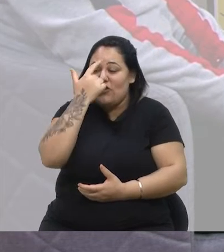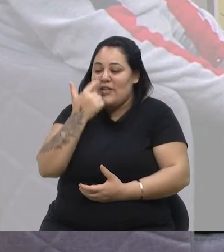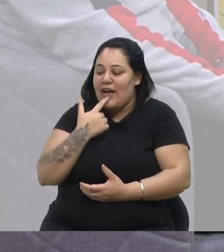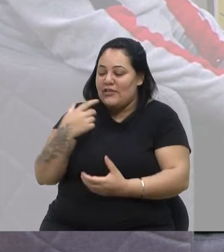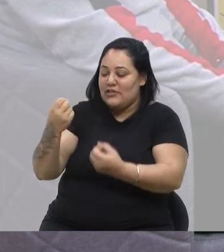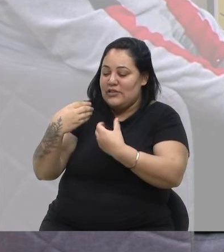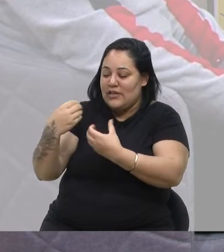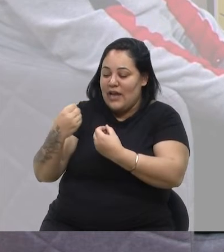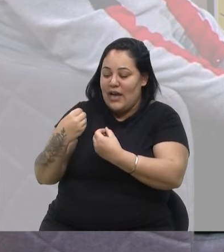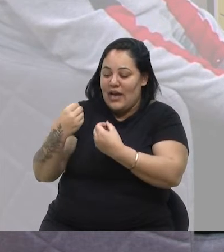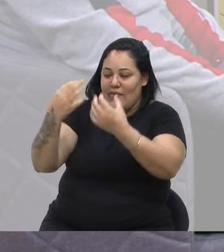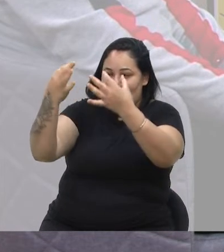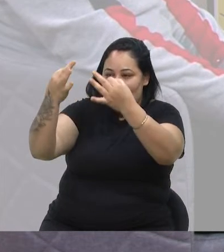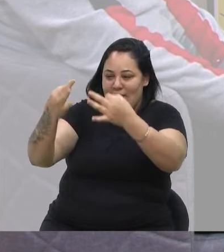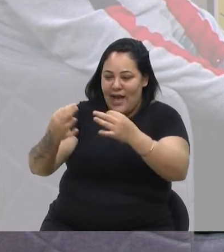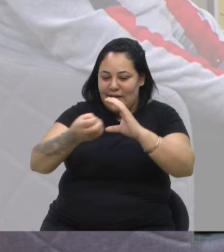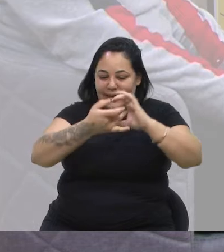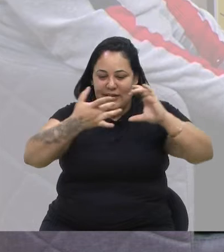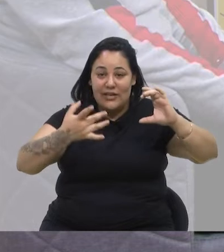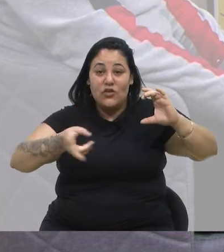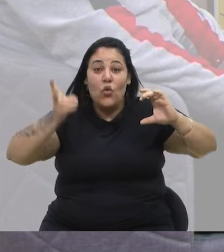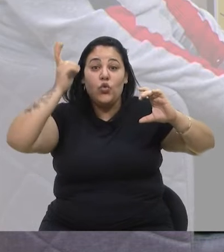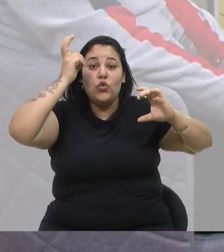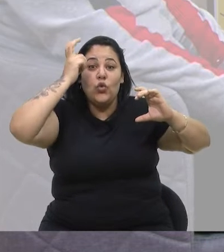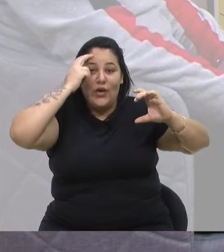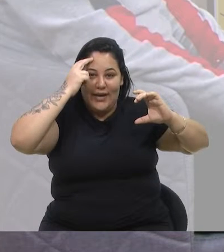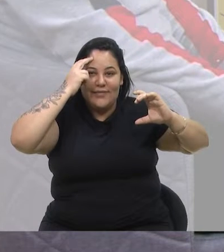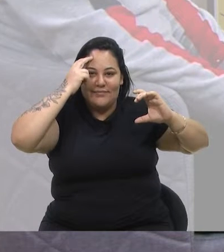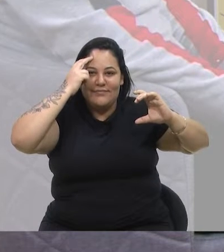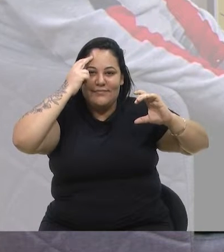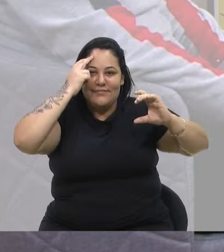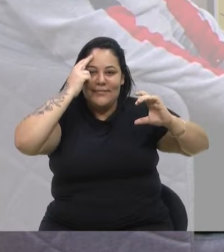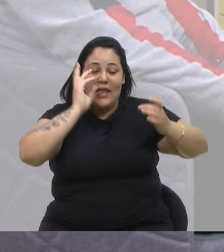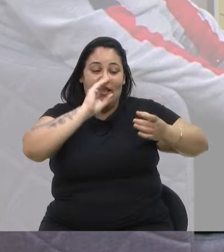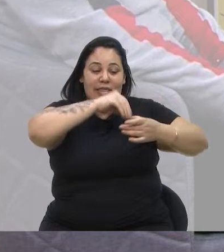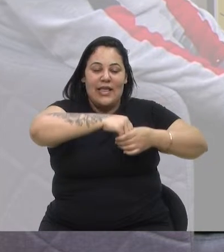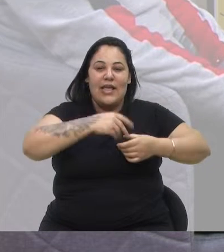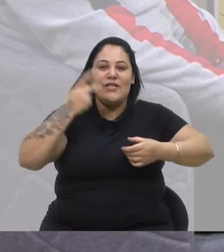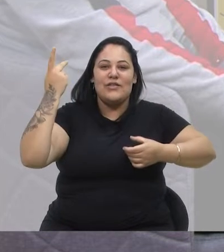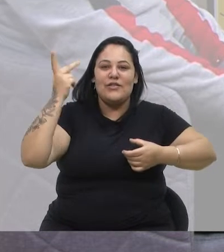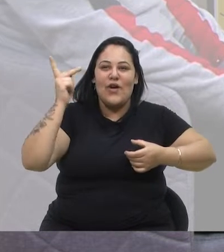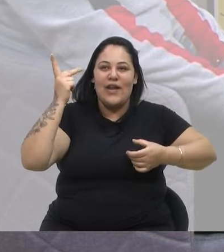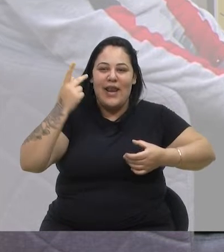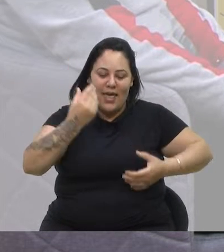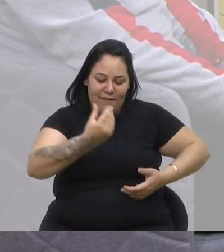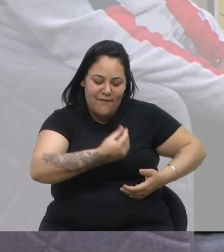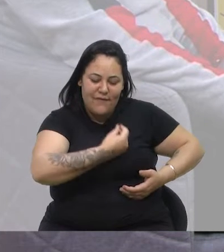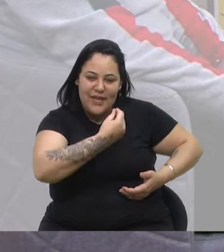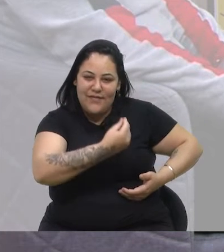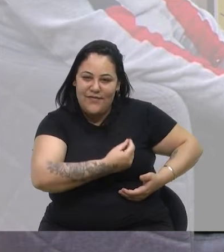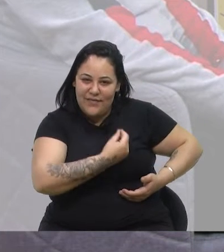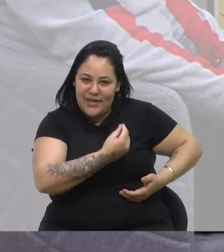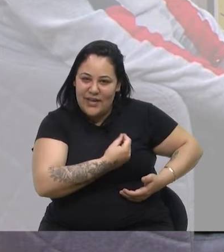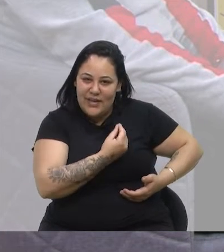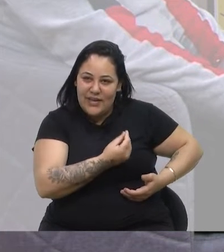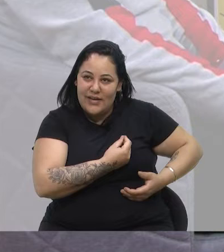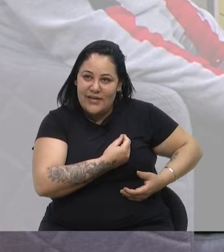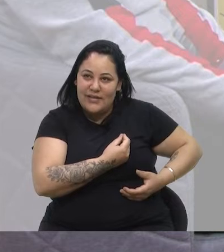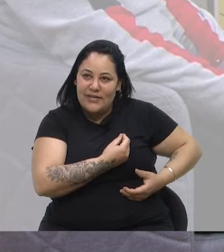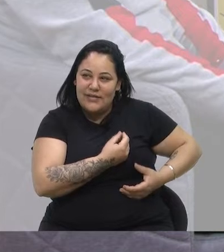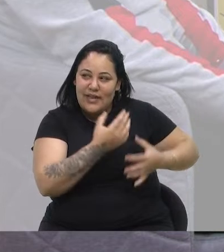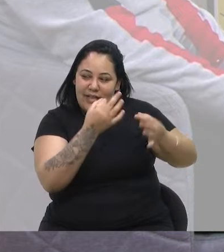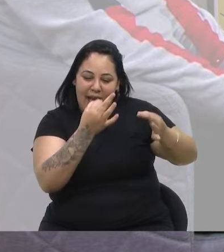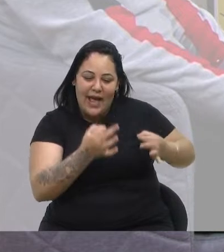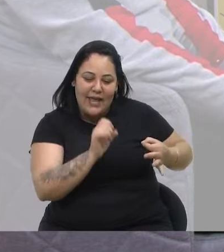identidade, trazer muito forte os aspectos culturais dentro da narrativa, ela vive